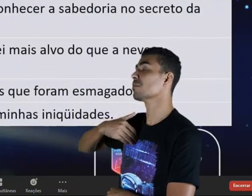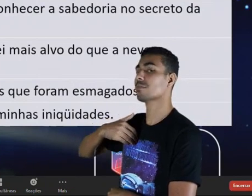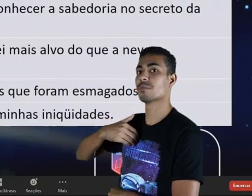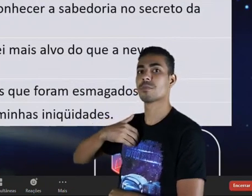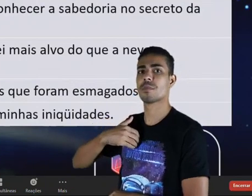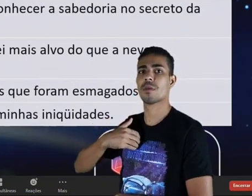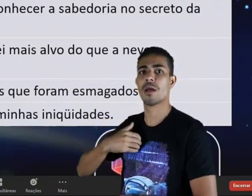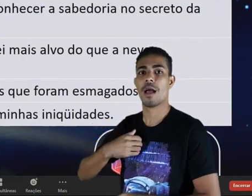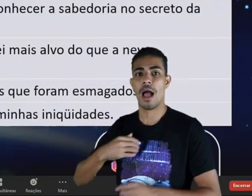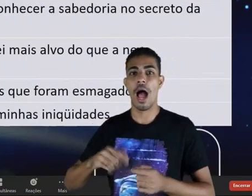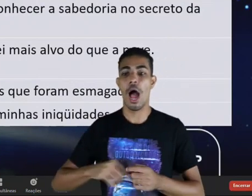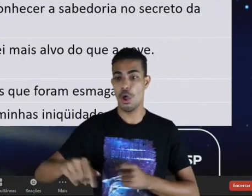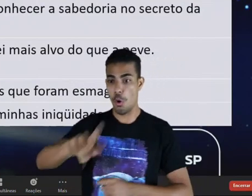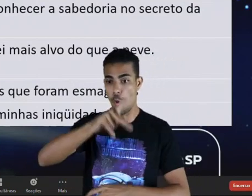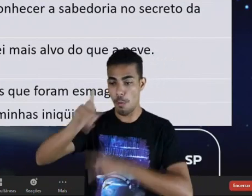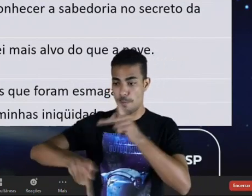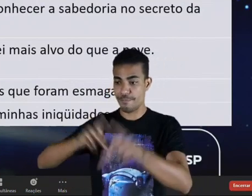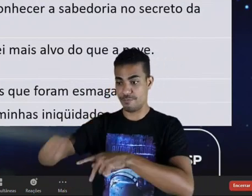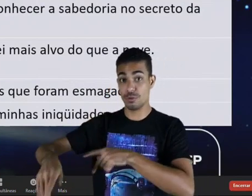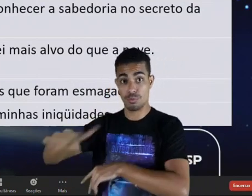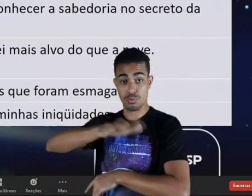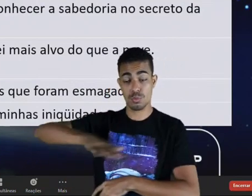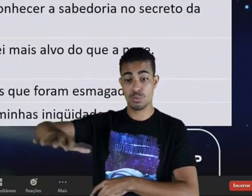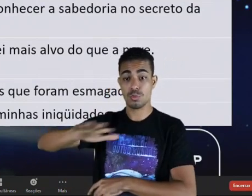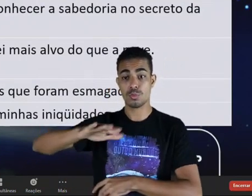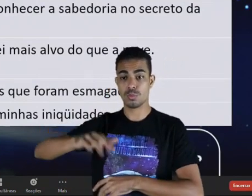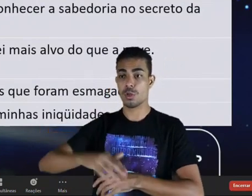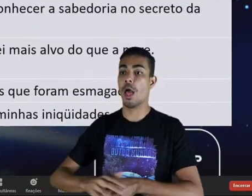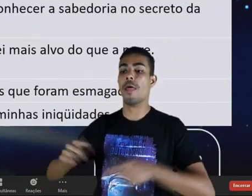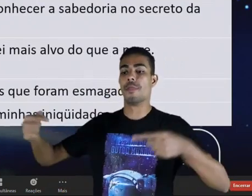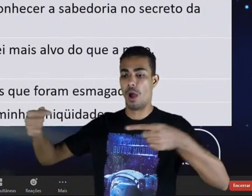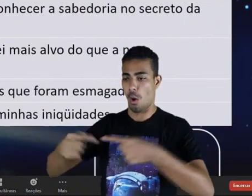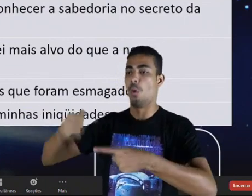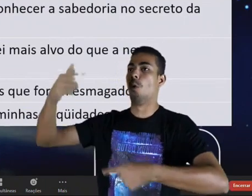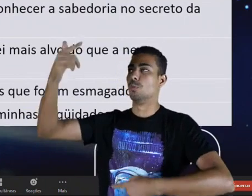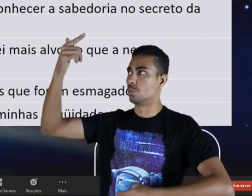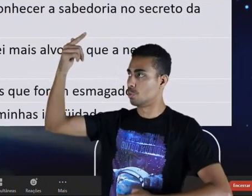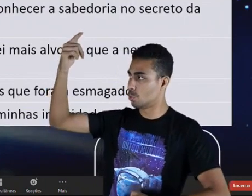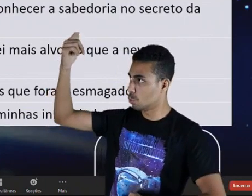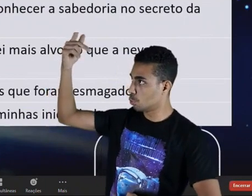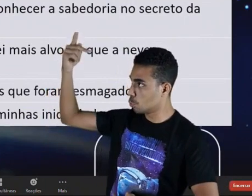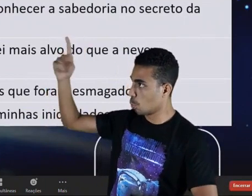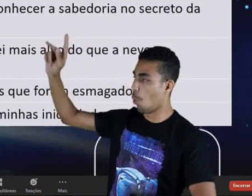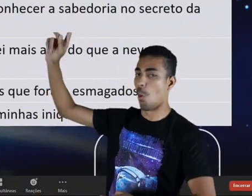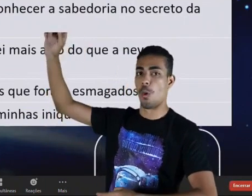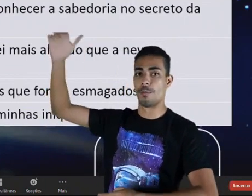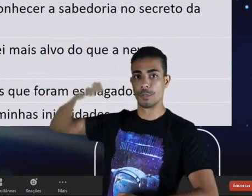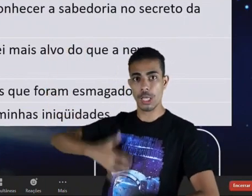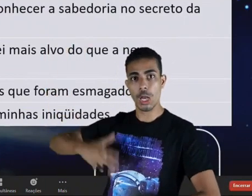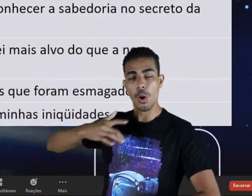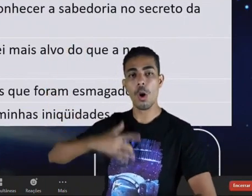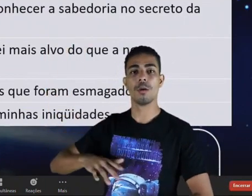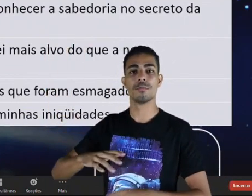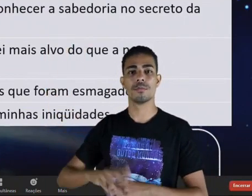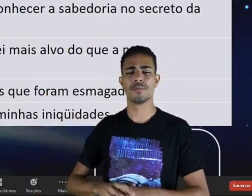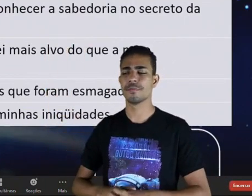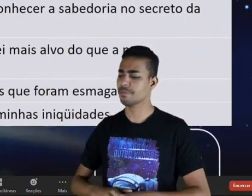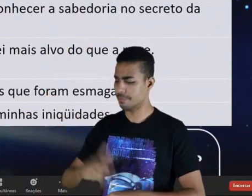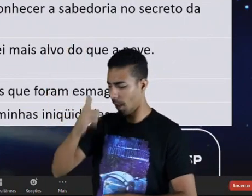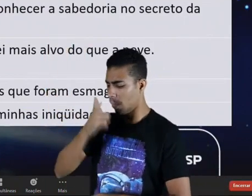minhas transgressões, segundo a multidão das tuas misericórdias. Lava-me completamente da minha